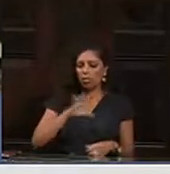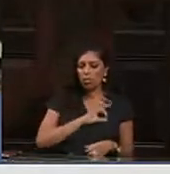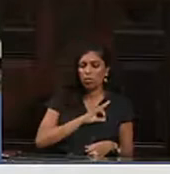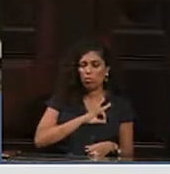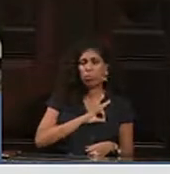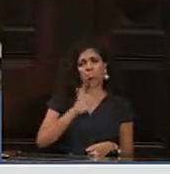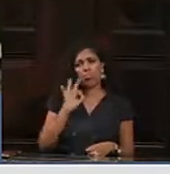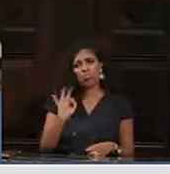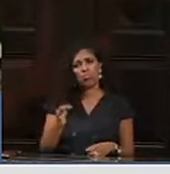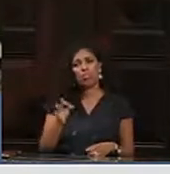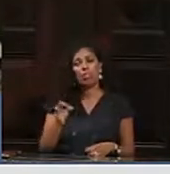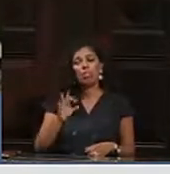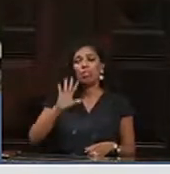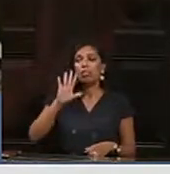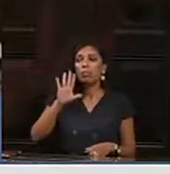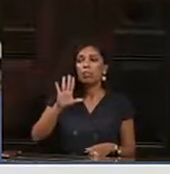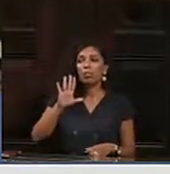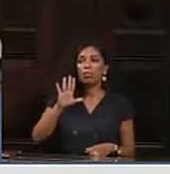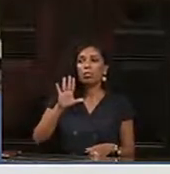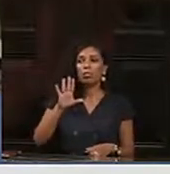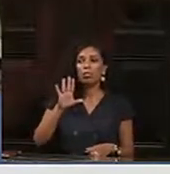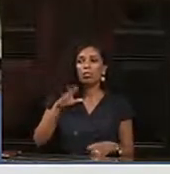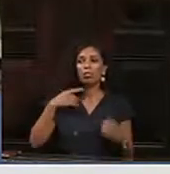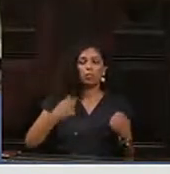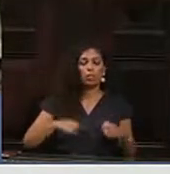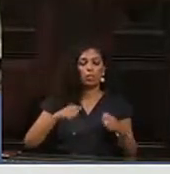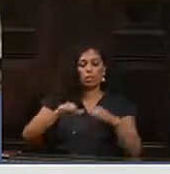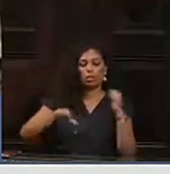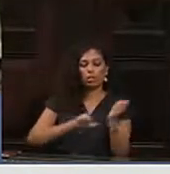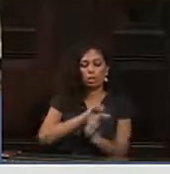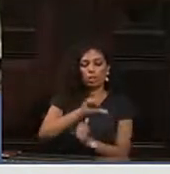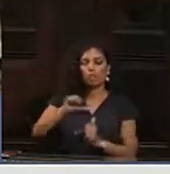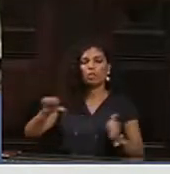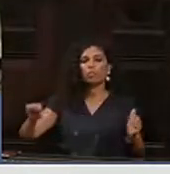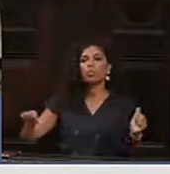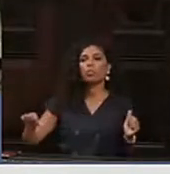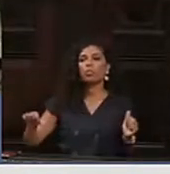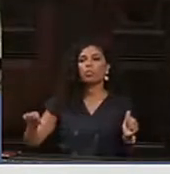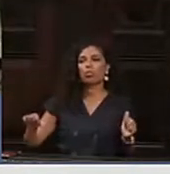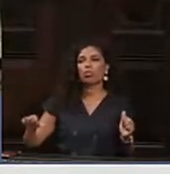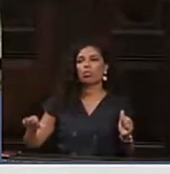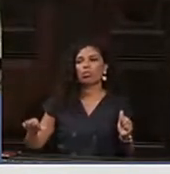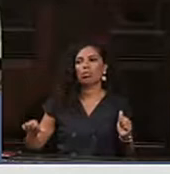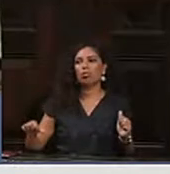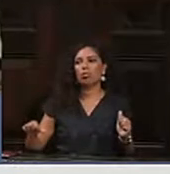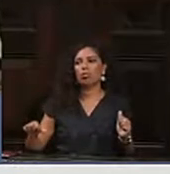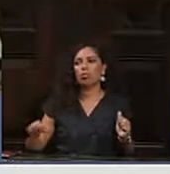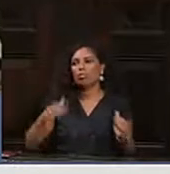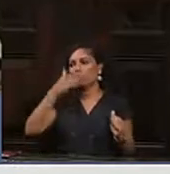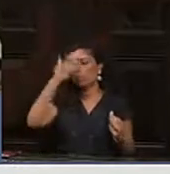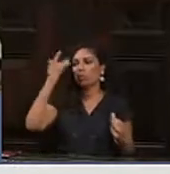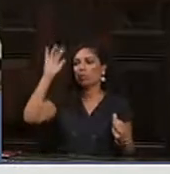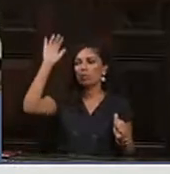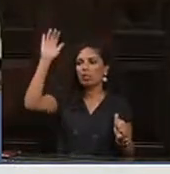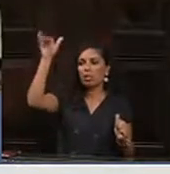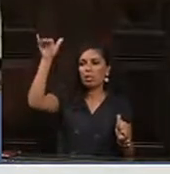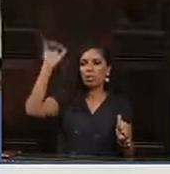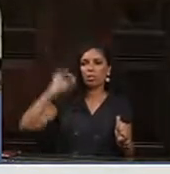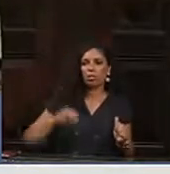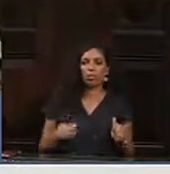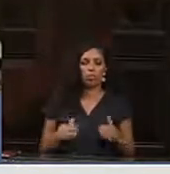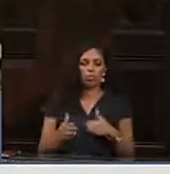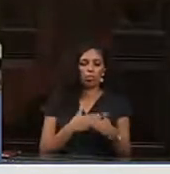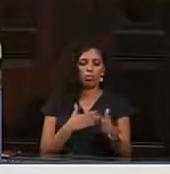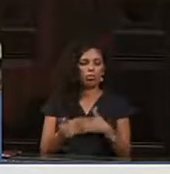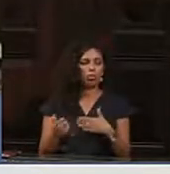colocar efetivo, porém, tem que cuidar primeiro de quem está dentro. Não adianta colocar mais